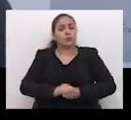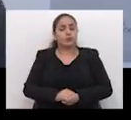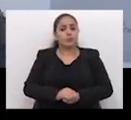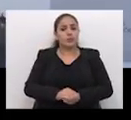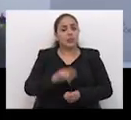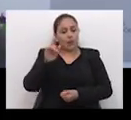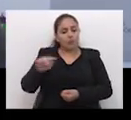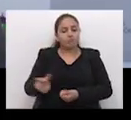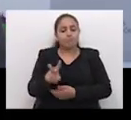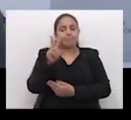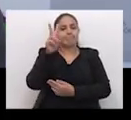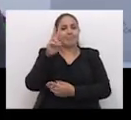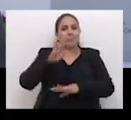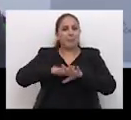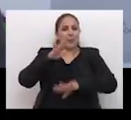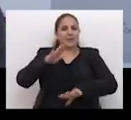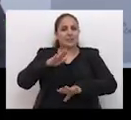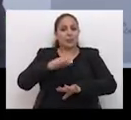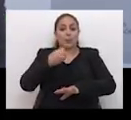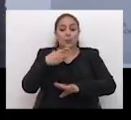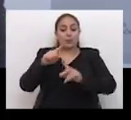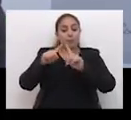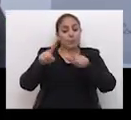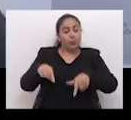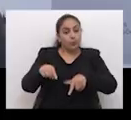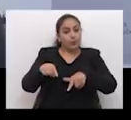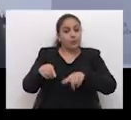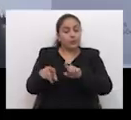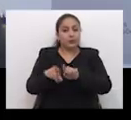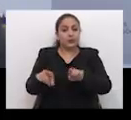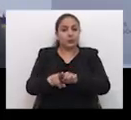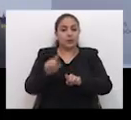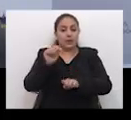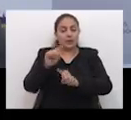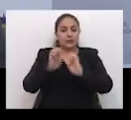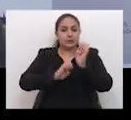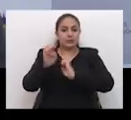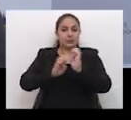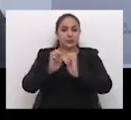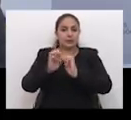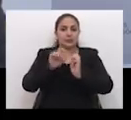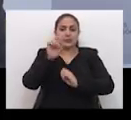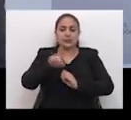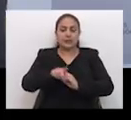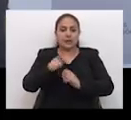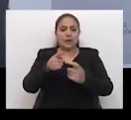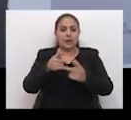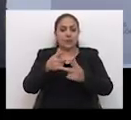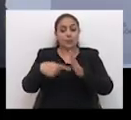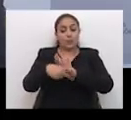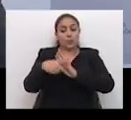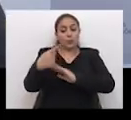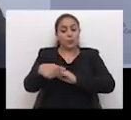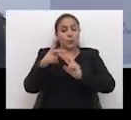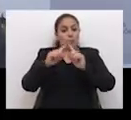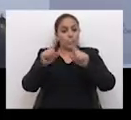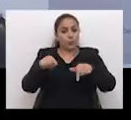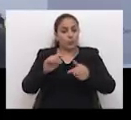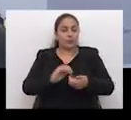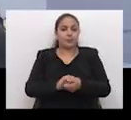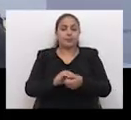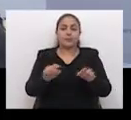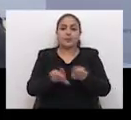Que seria para valorizar, né, o bem público, essa empresa que é uma empresa